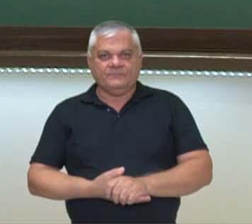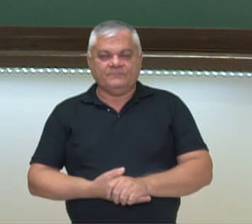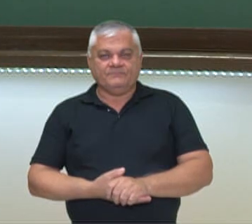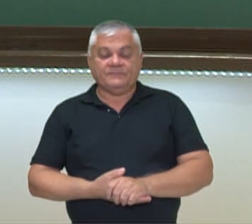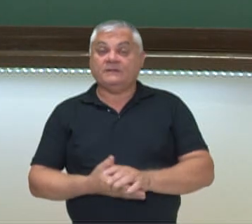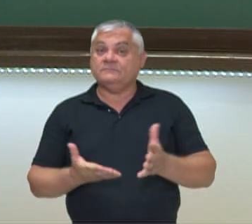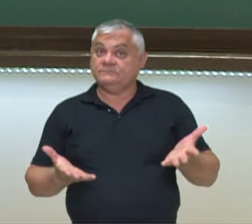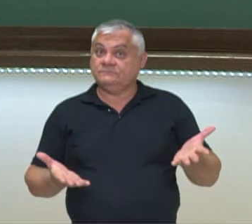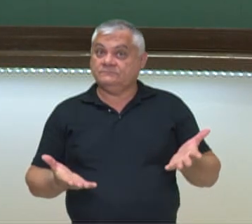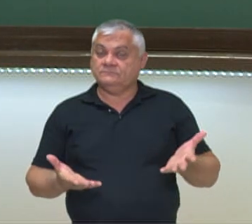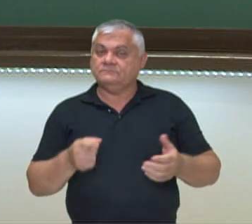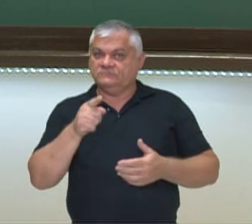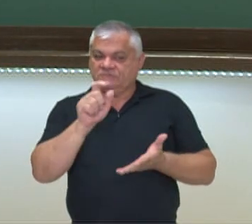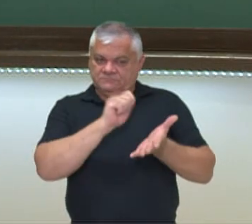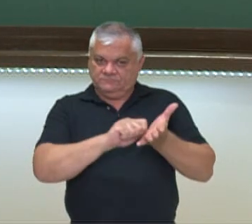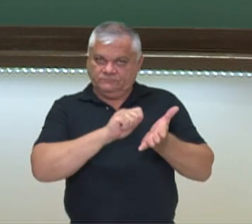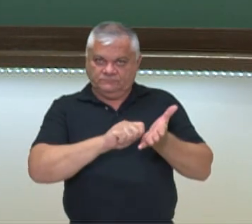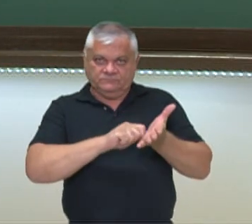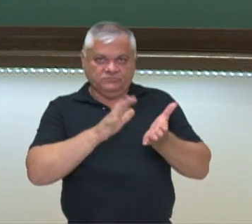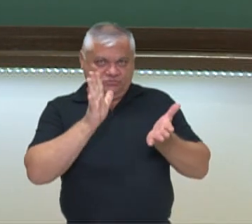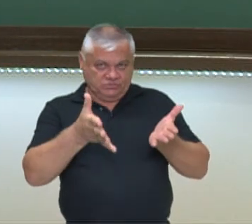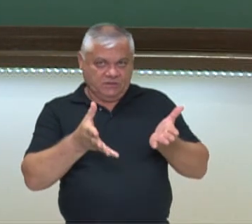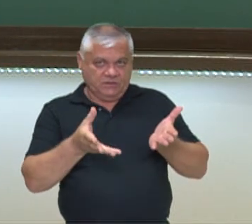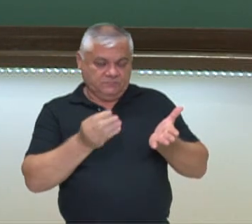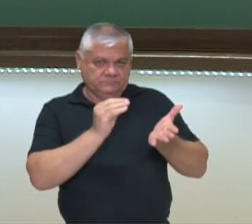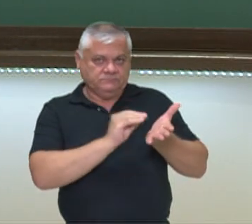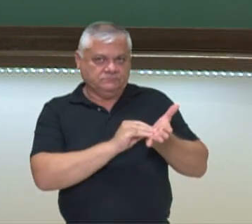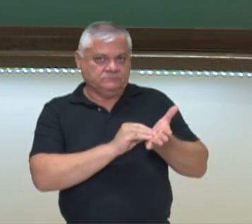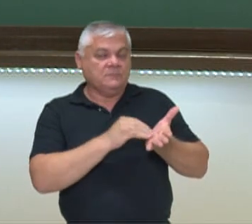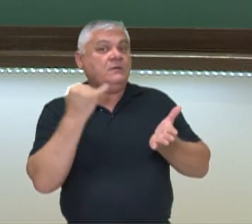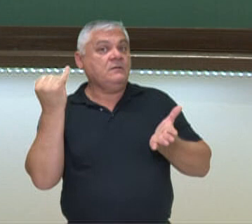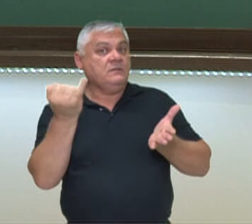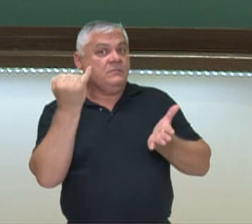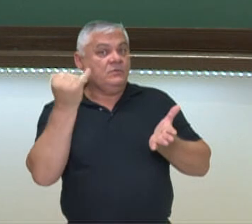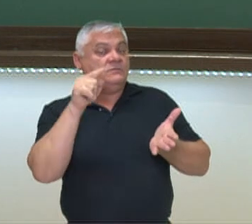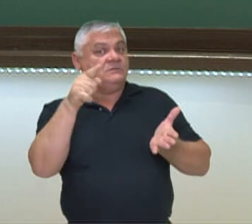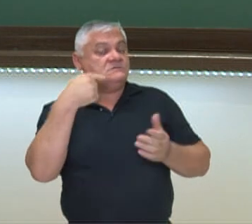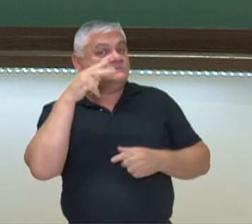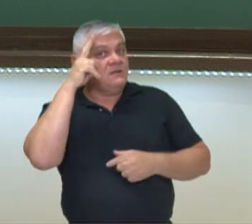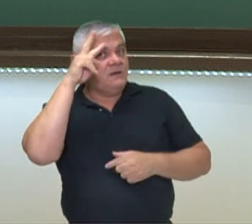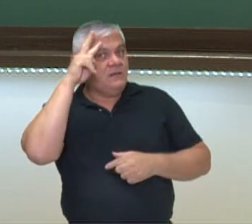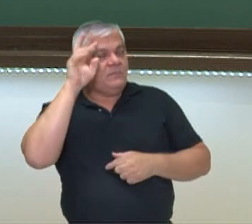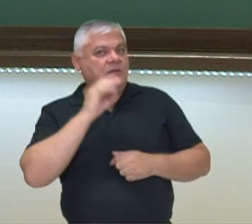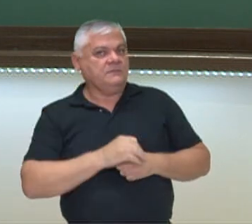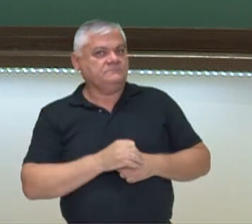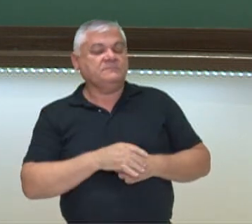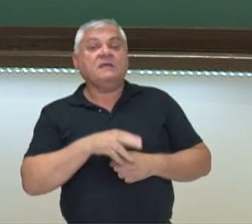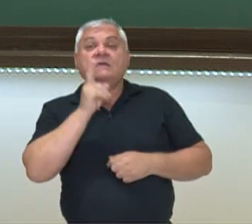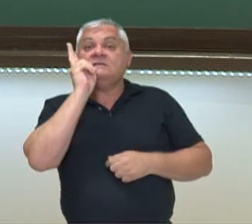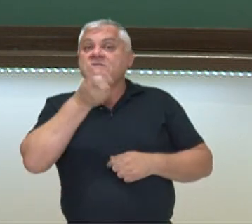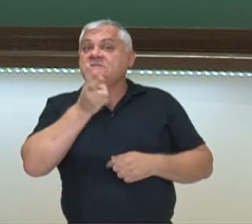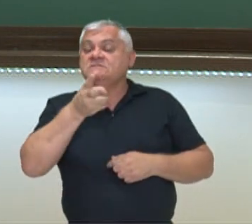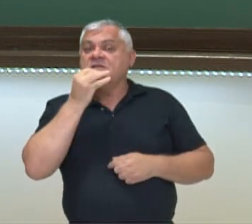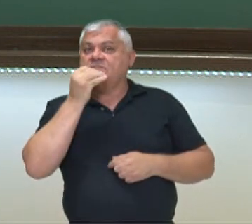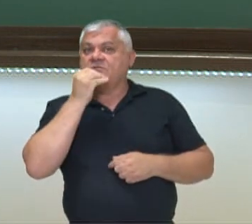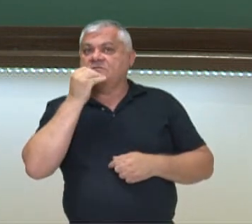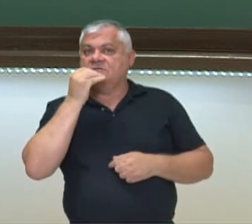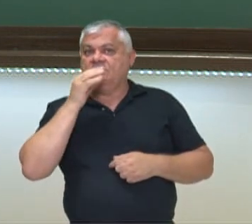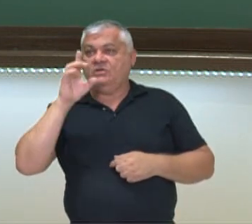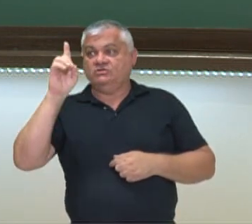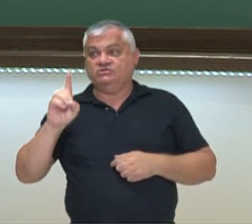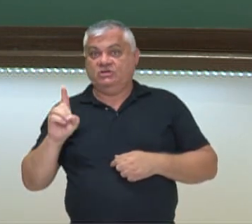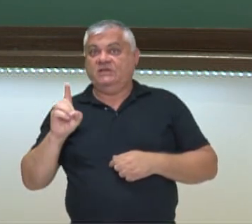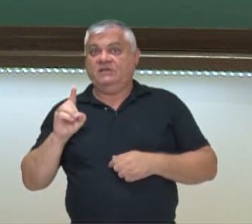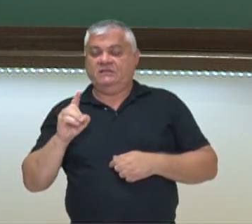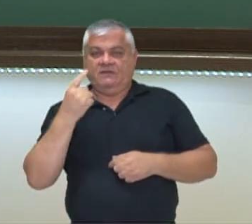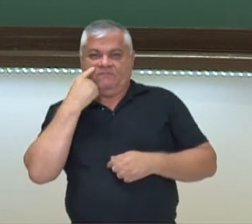Muito bem, pessoal, agora que vocês anotaram no caderno de vocês, é importante você lembrar o seguinte. Então, você vai contar as casas decimais dos dois fatores,